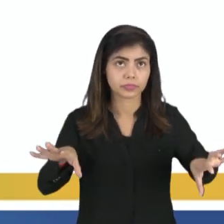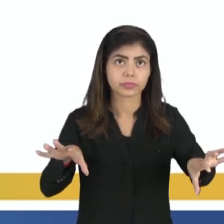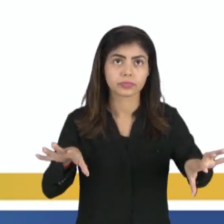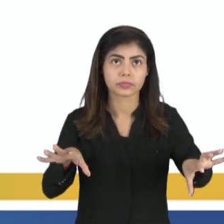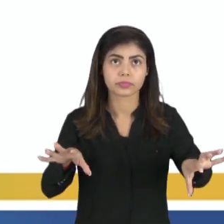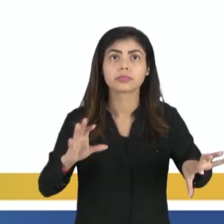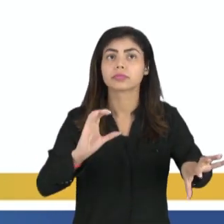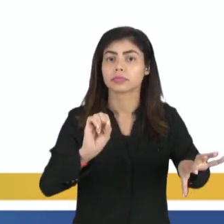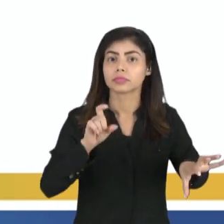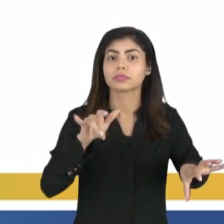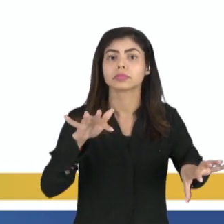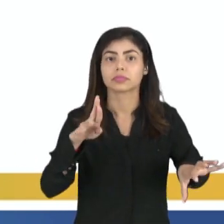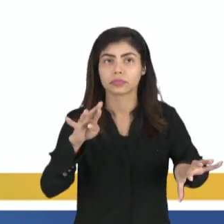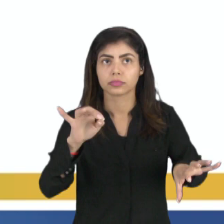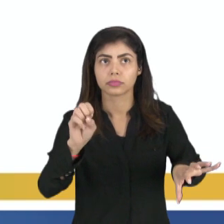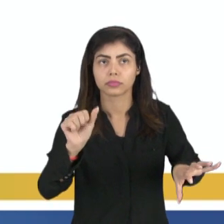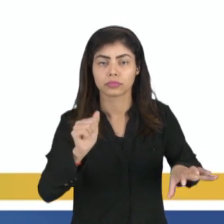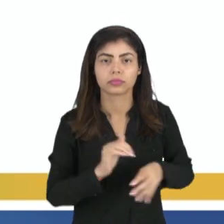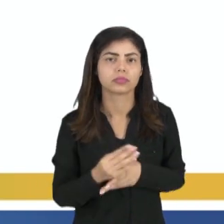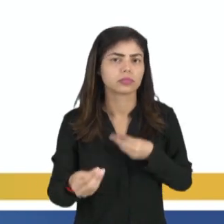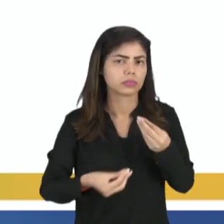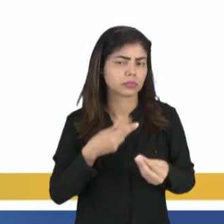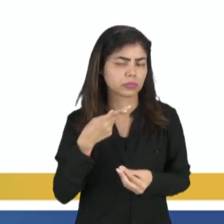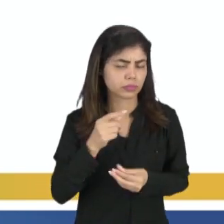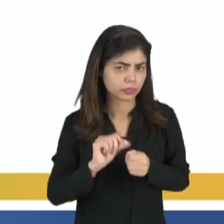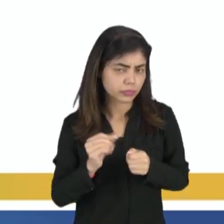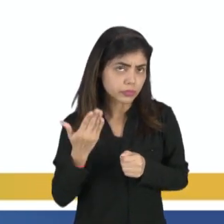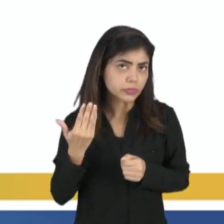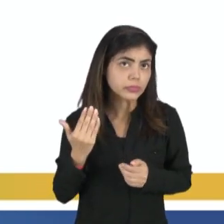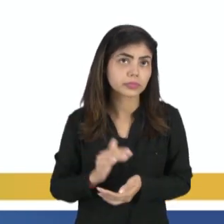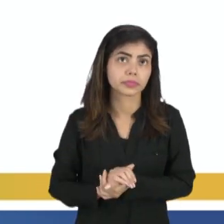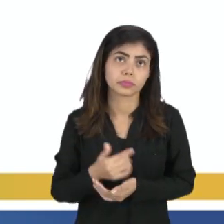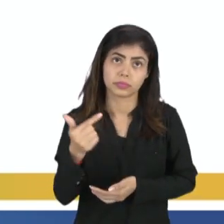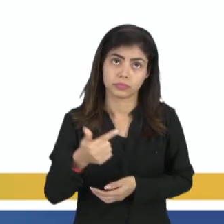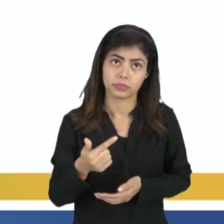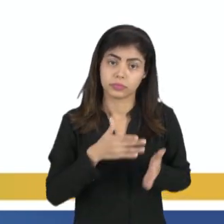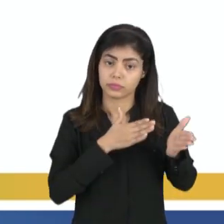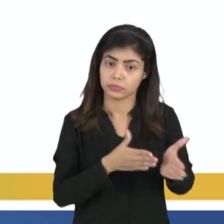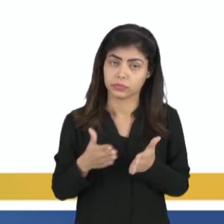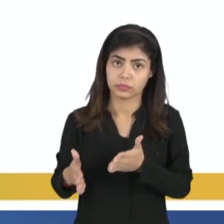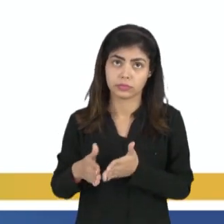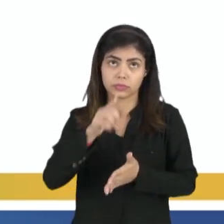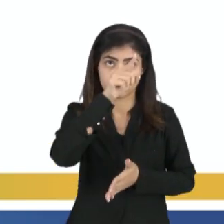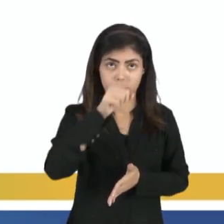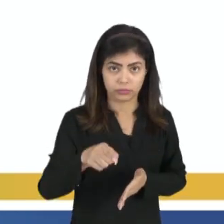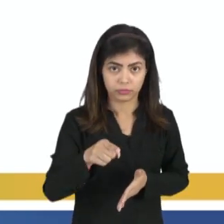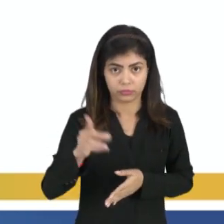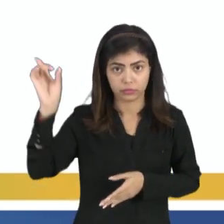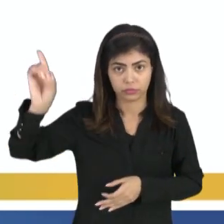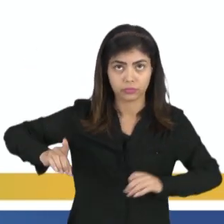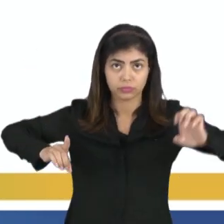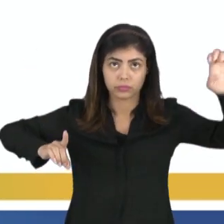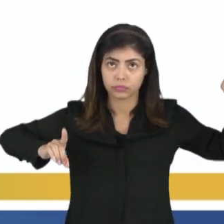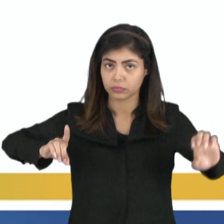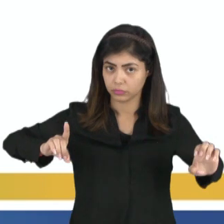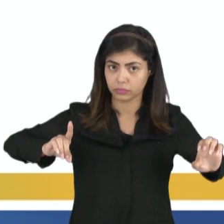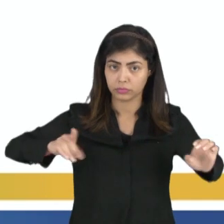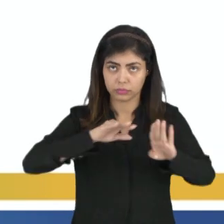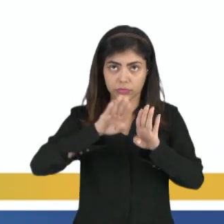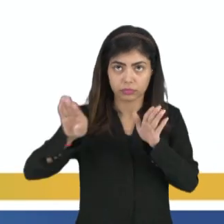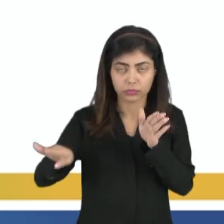em sílabas como nós já fizemos o segundo passa uma seta da direita para a esquerda